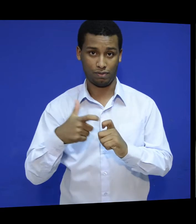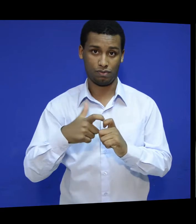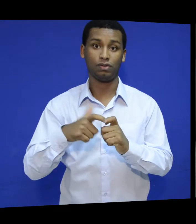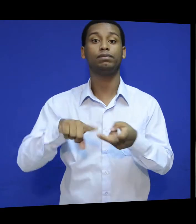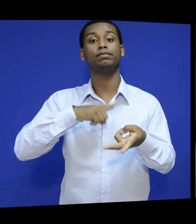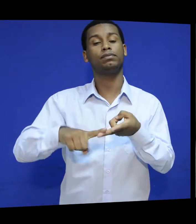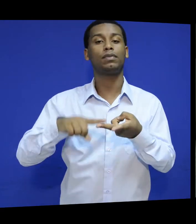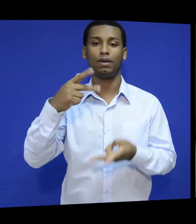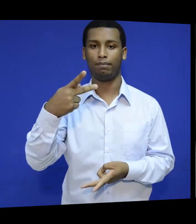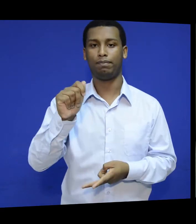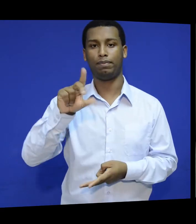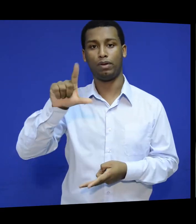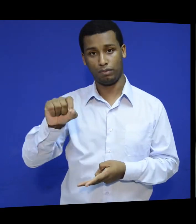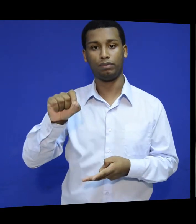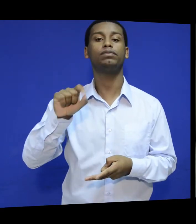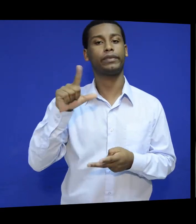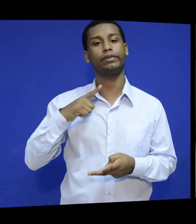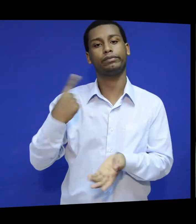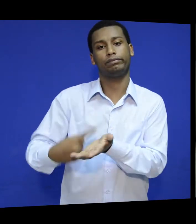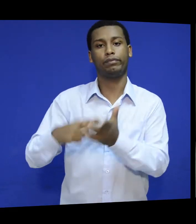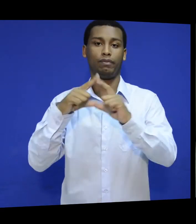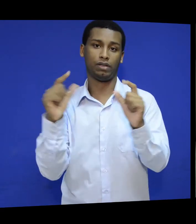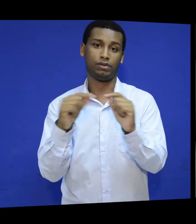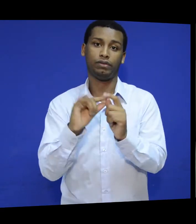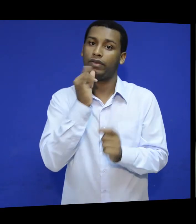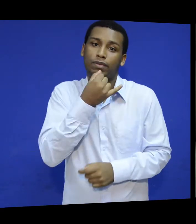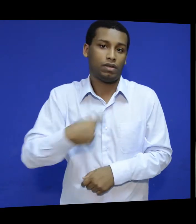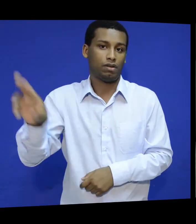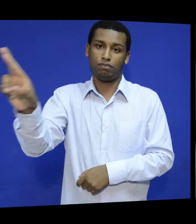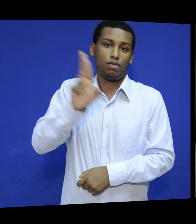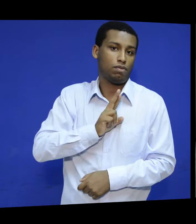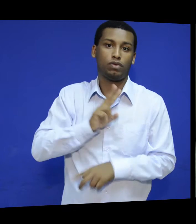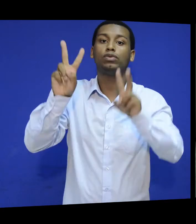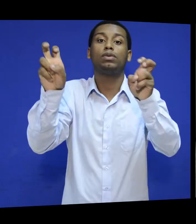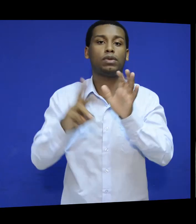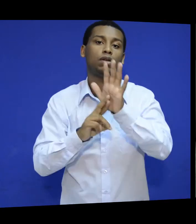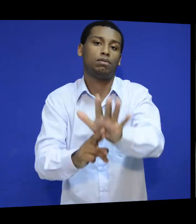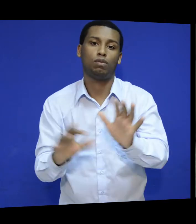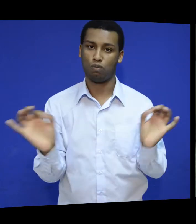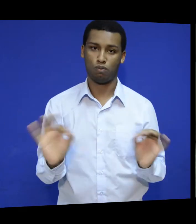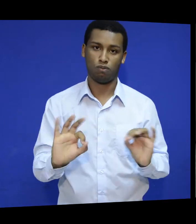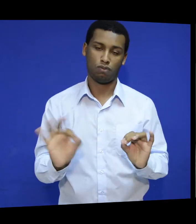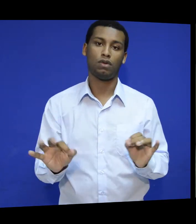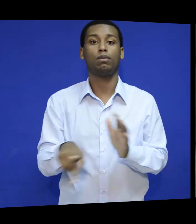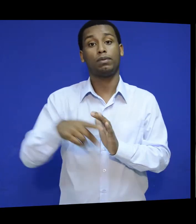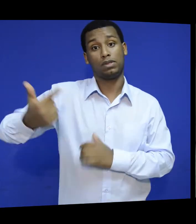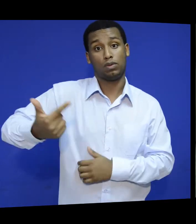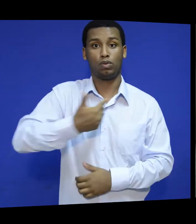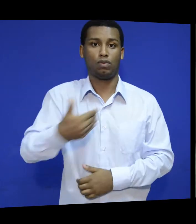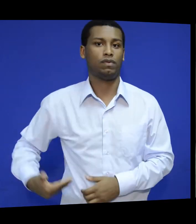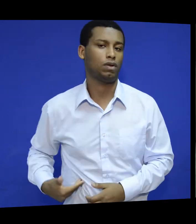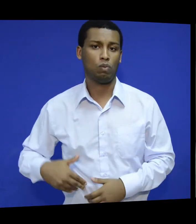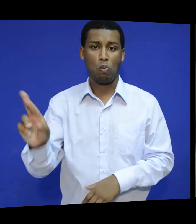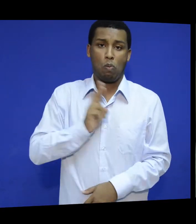questões médicas e o senador Paulo Bauer tinha compromissos em Brasília. Infelizmente, nós não tivemos as respostas com relação aos